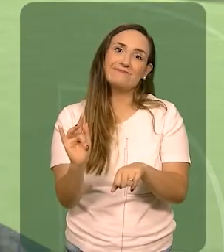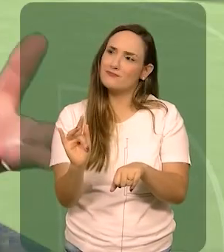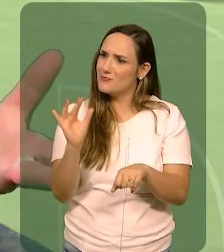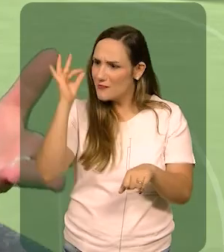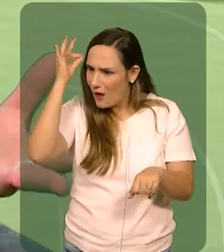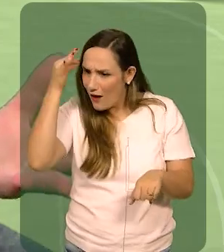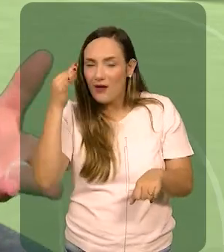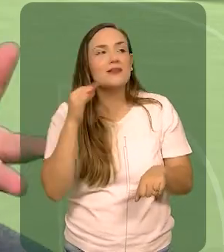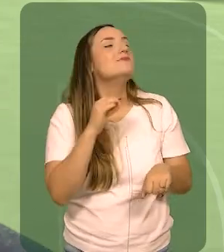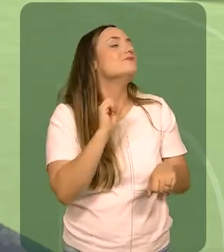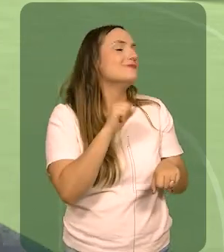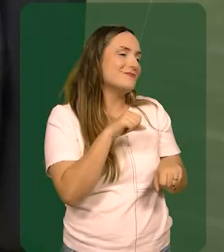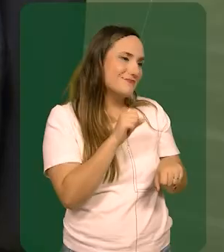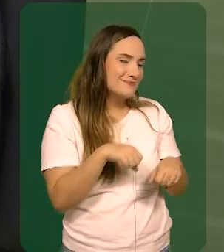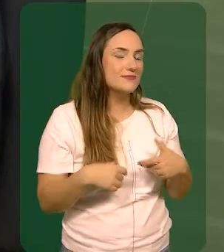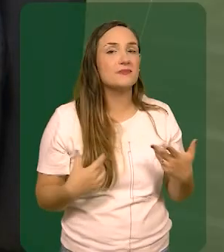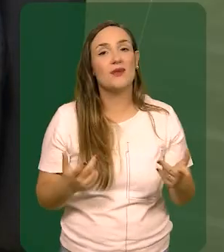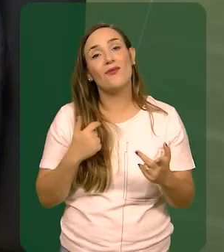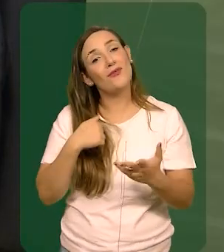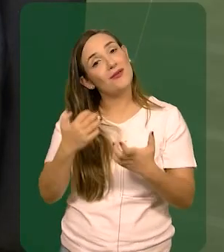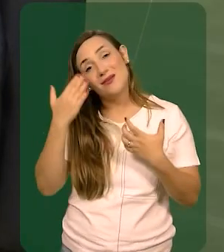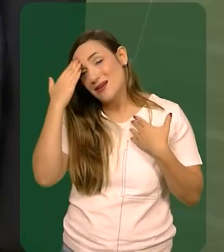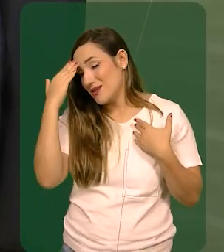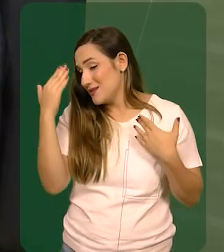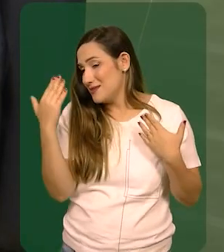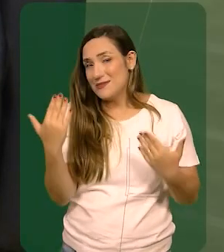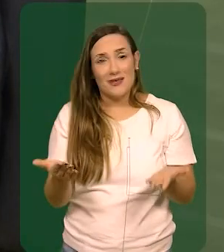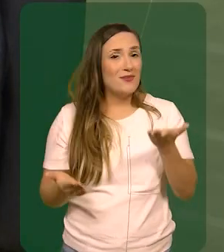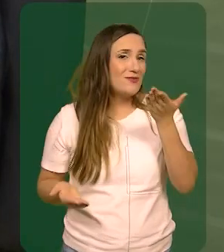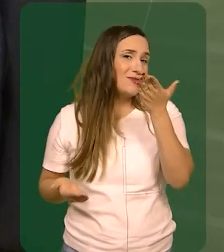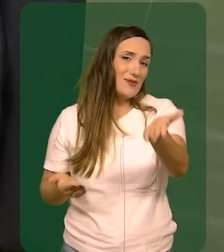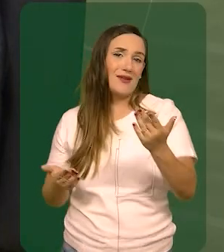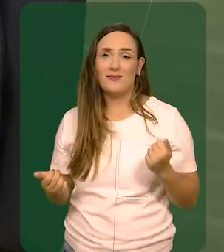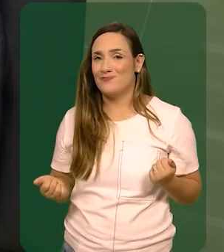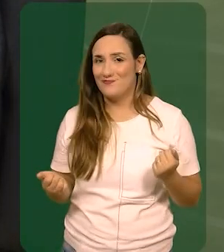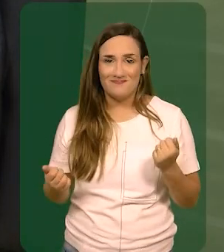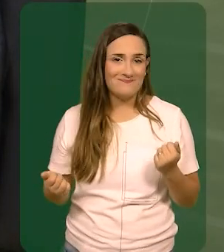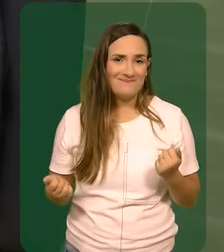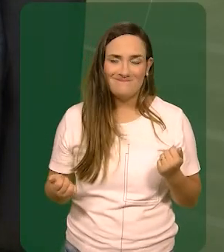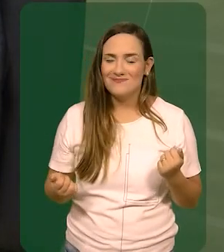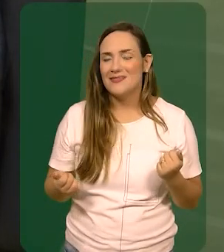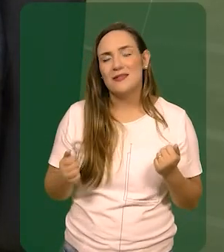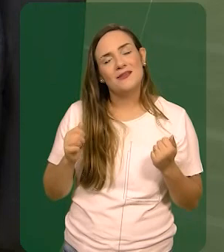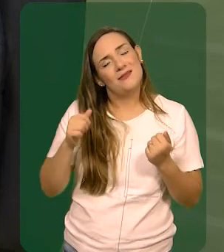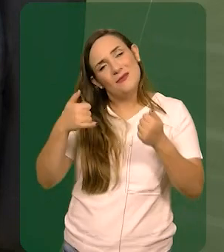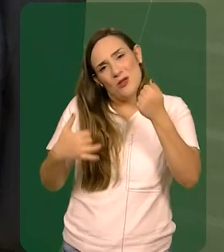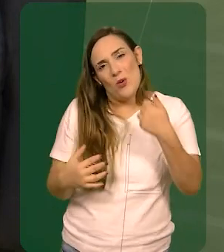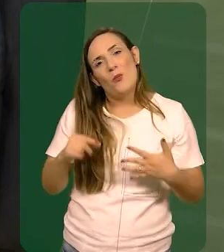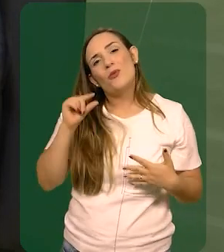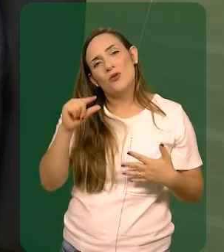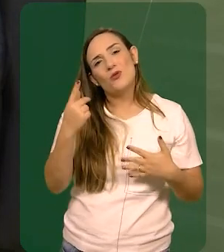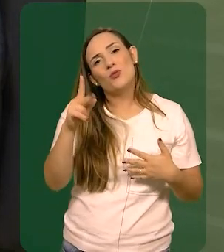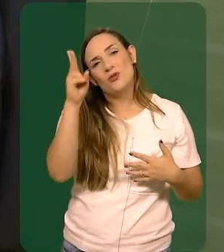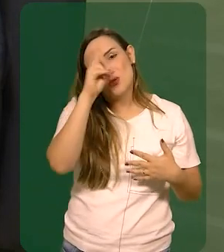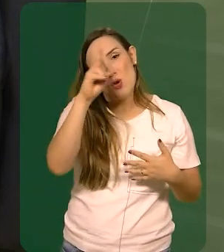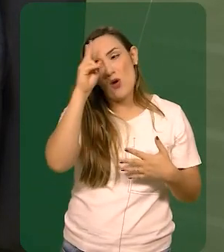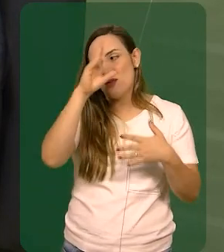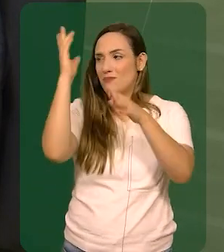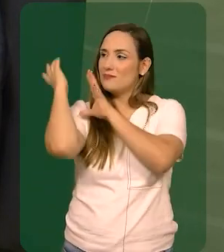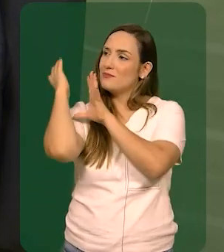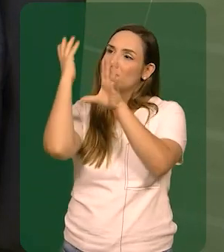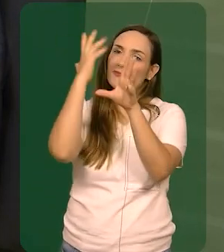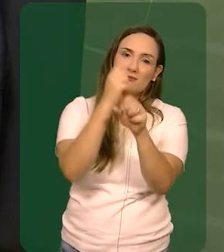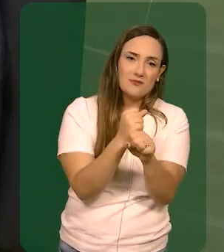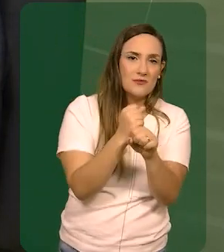nosso tempo, né, está se acabando já. Eu gostaria de te agradecer imensamente, né, por ter falado um pouquinho dessa